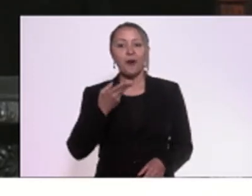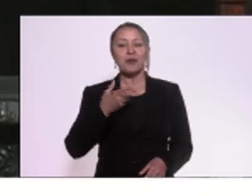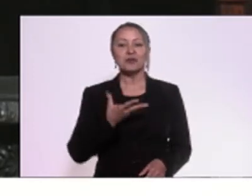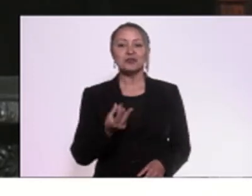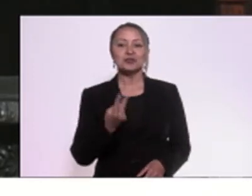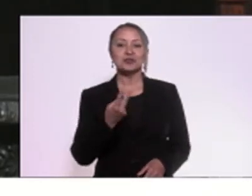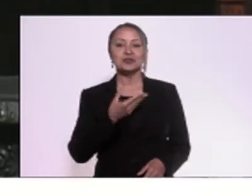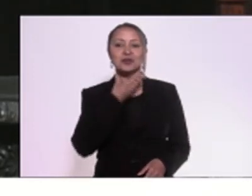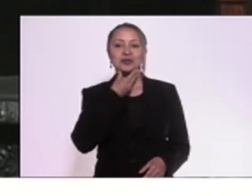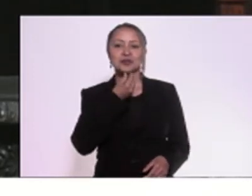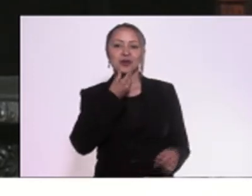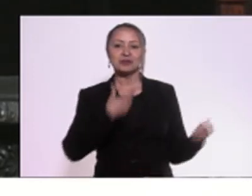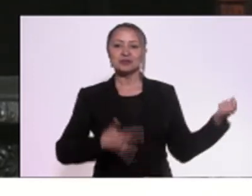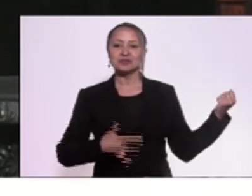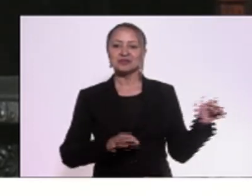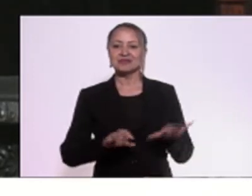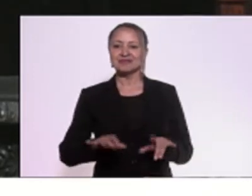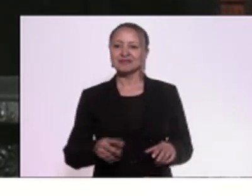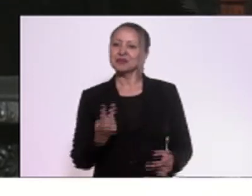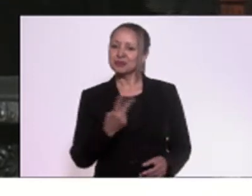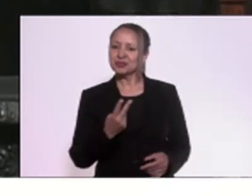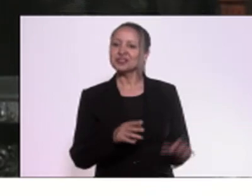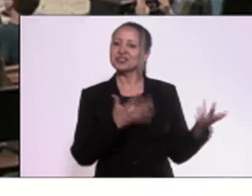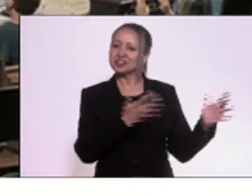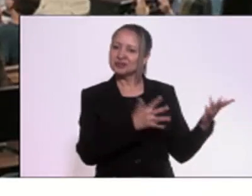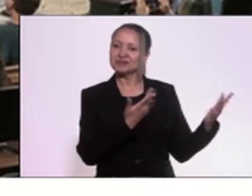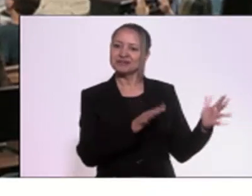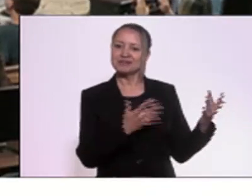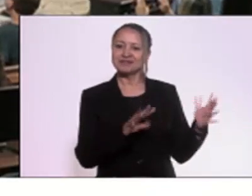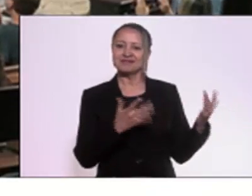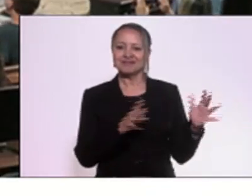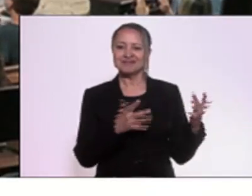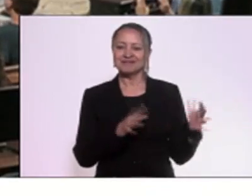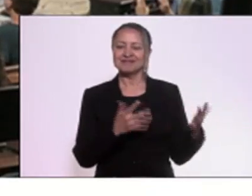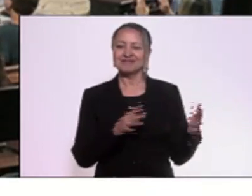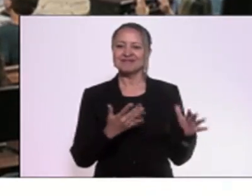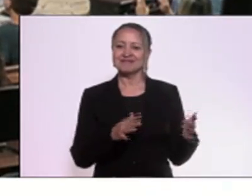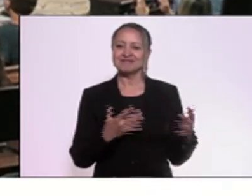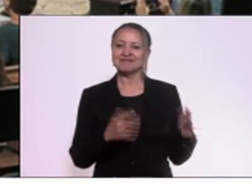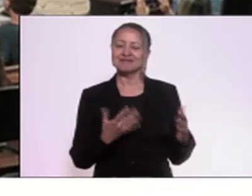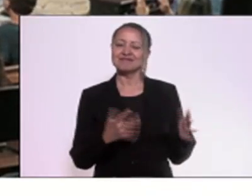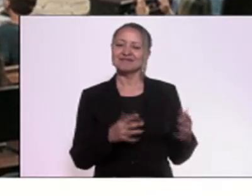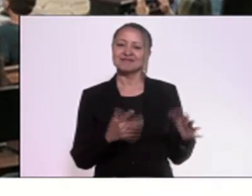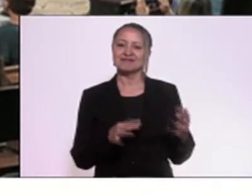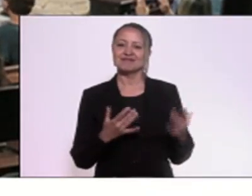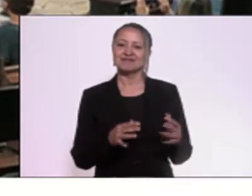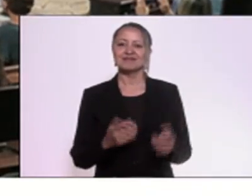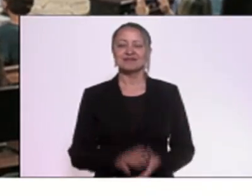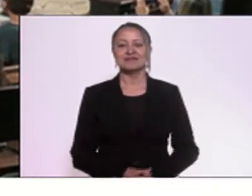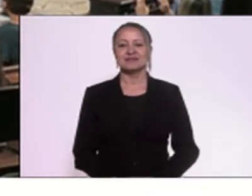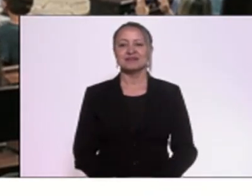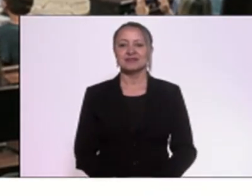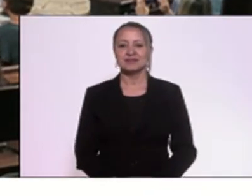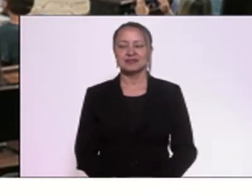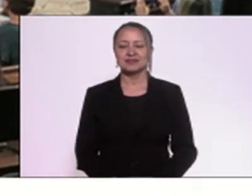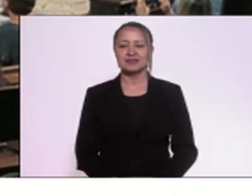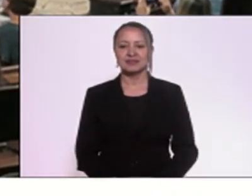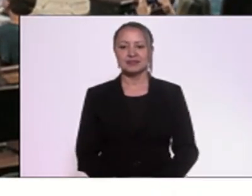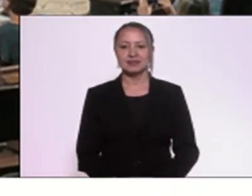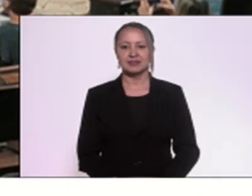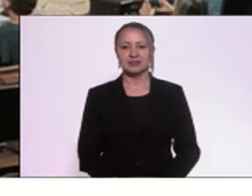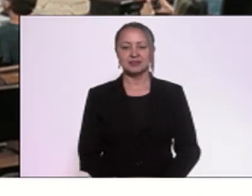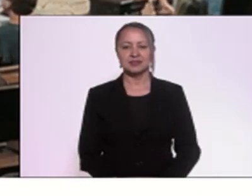Tem gente que não gosta de bater palma depois do hino nacional. Mas fica aqui a dúvida, Adailton, se bateram palma para o hino nacional